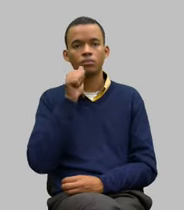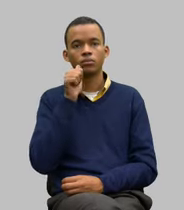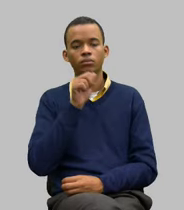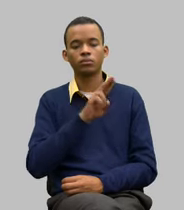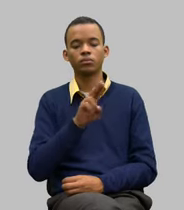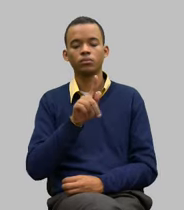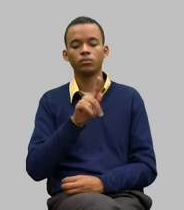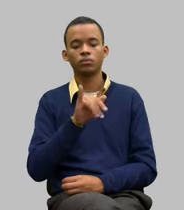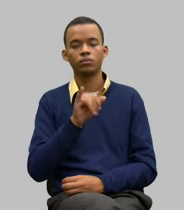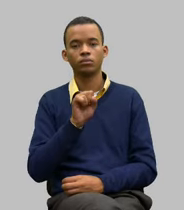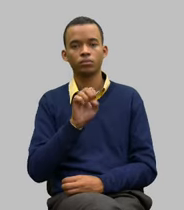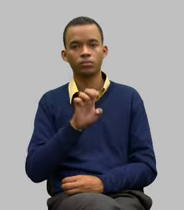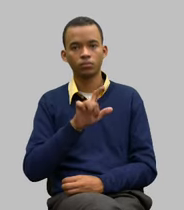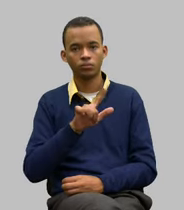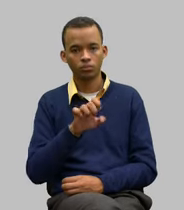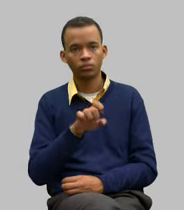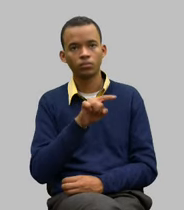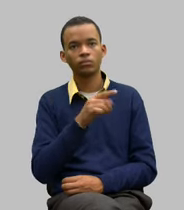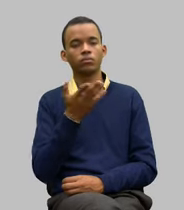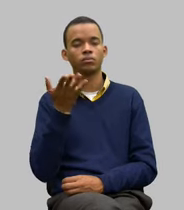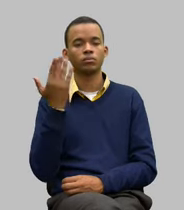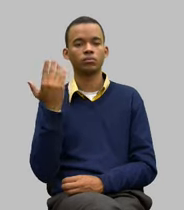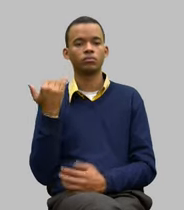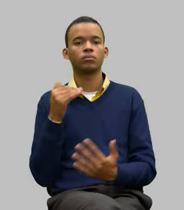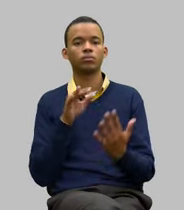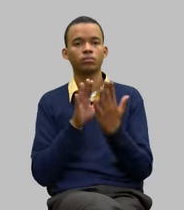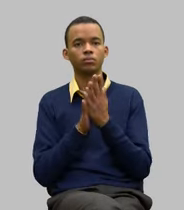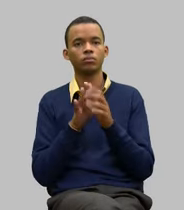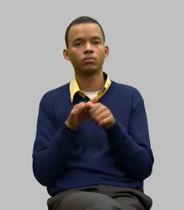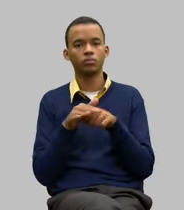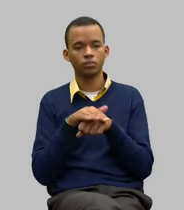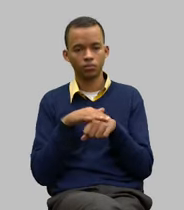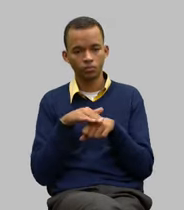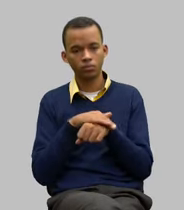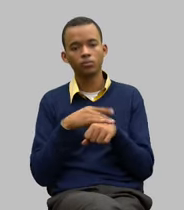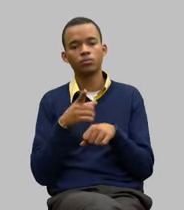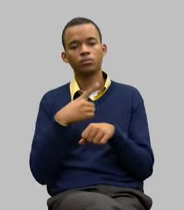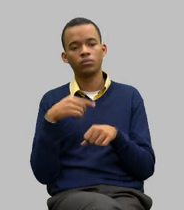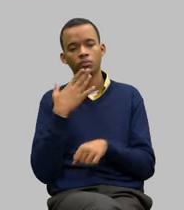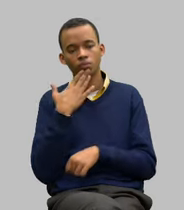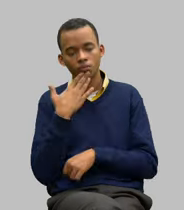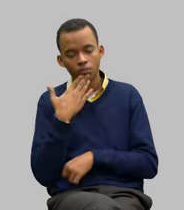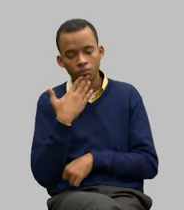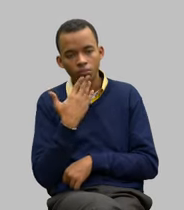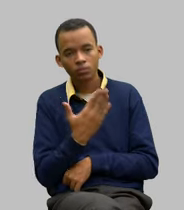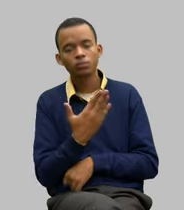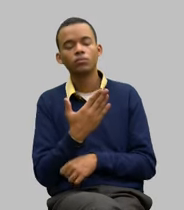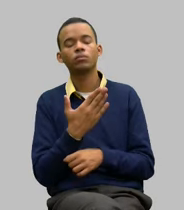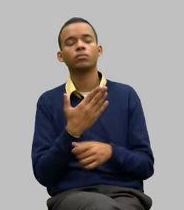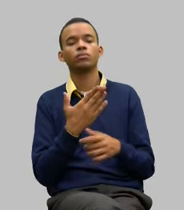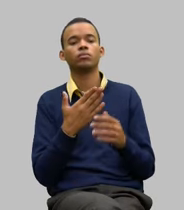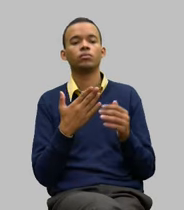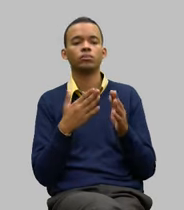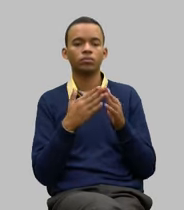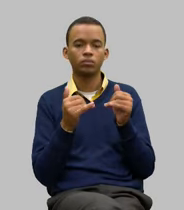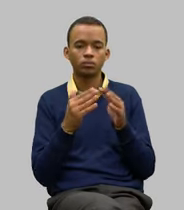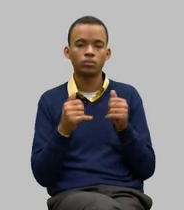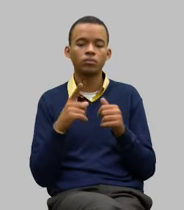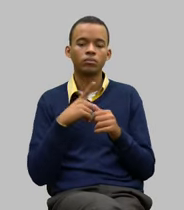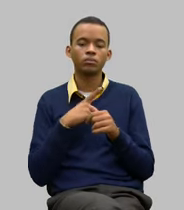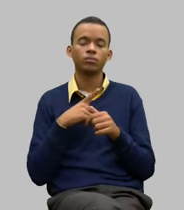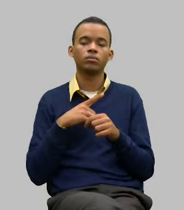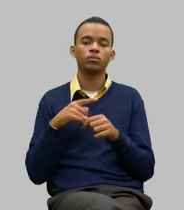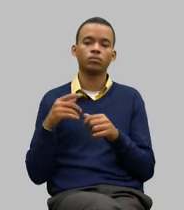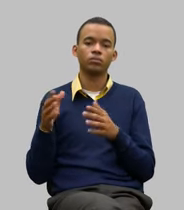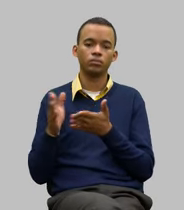Cirilo quando veio aqui a gente né cobrou dela com muita veemência a convocação dos candidatos excedentes Eu acho